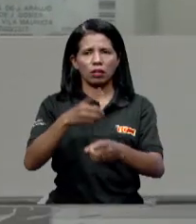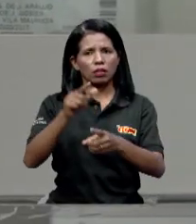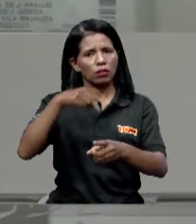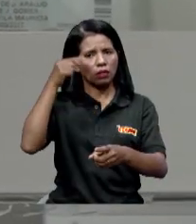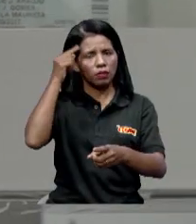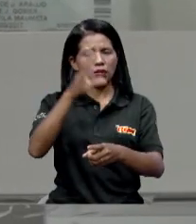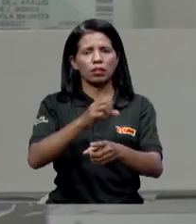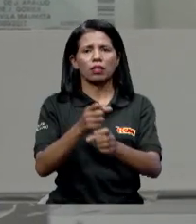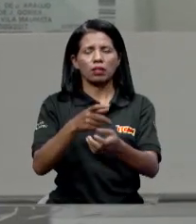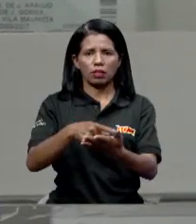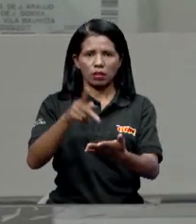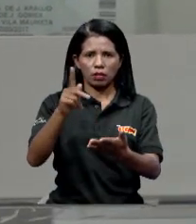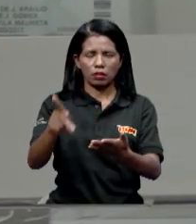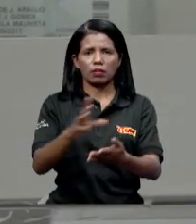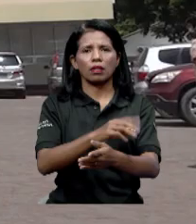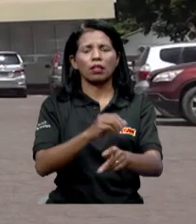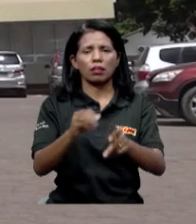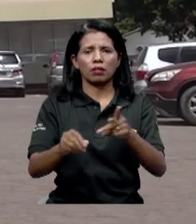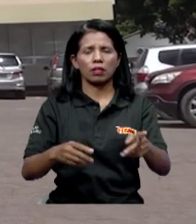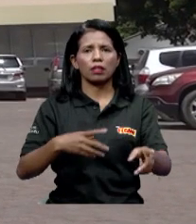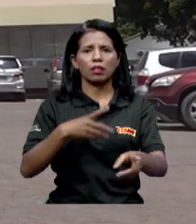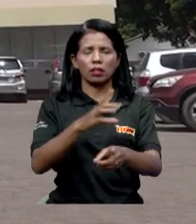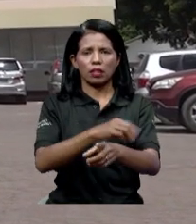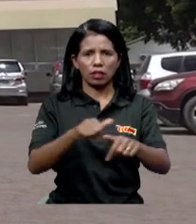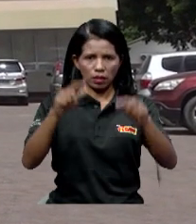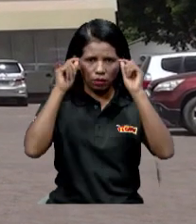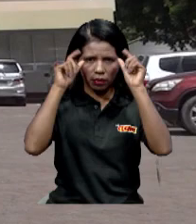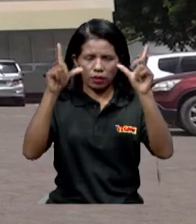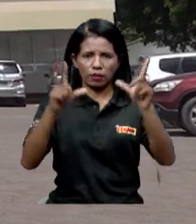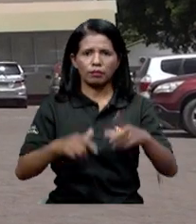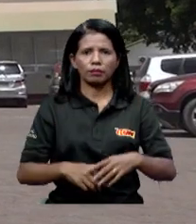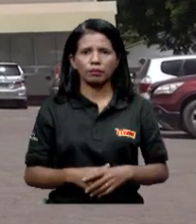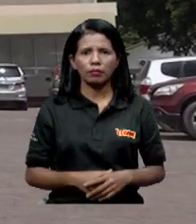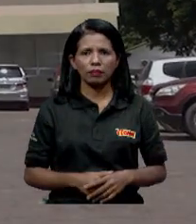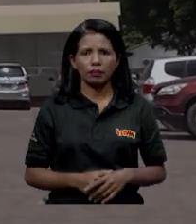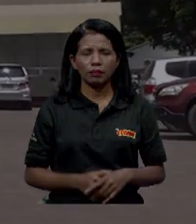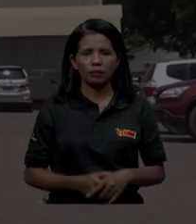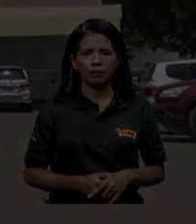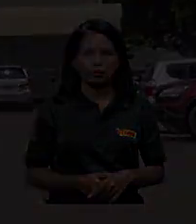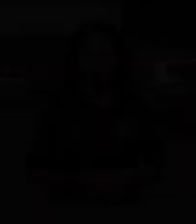halo pagamento, subsídio para idoso e a território nacional. Agustin da Costa, Zembro Santos, Gemen.